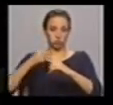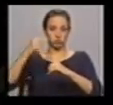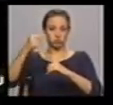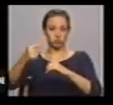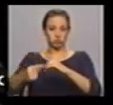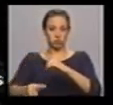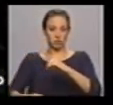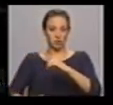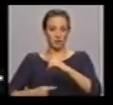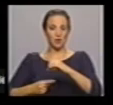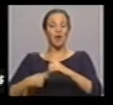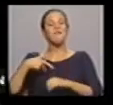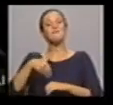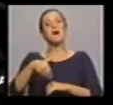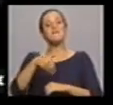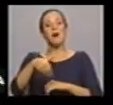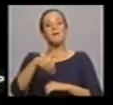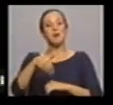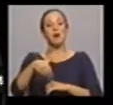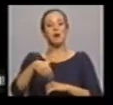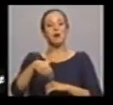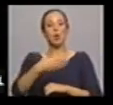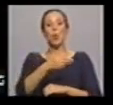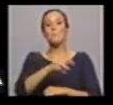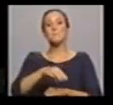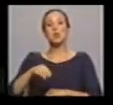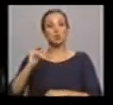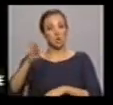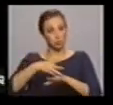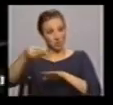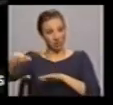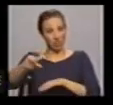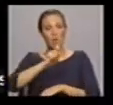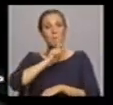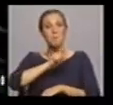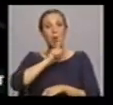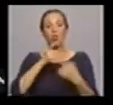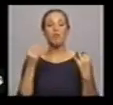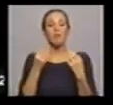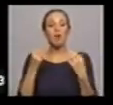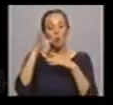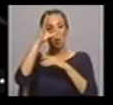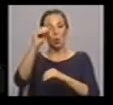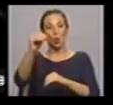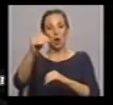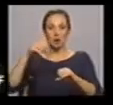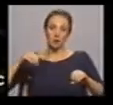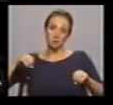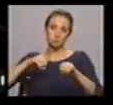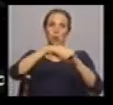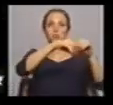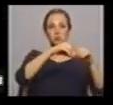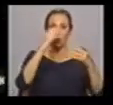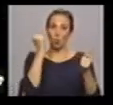daqui a aproximadamente 1 milhão de anos, poderá mesmo ter uma colisão com uma outra lua de